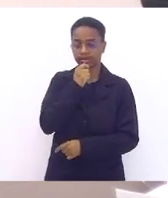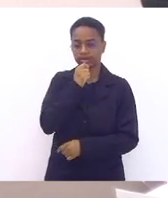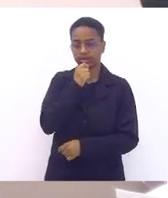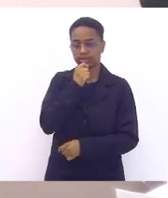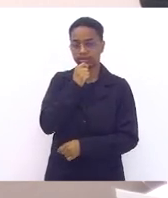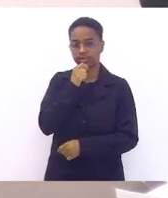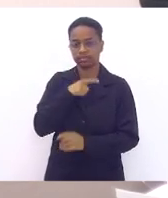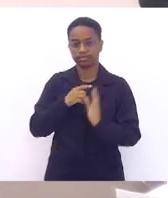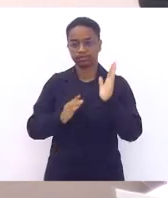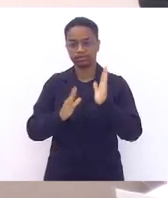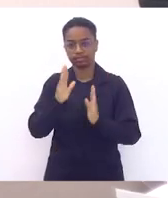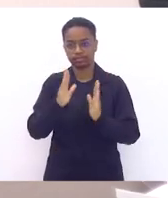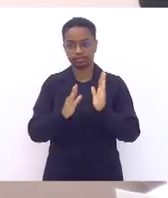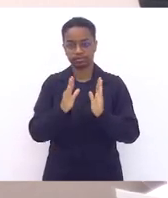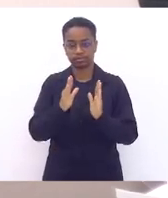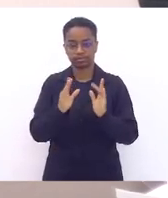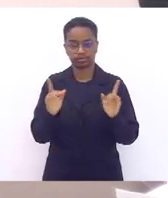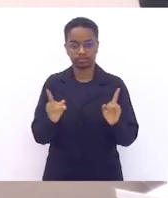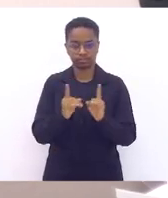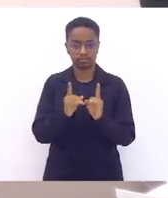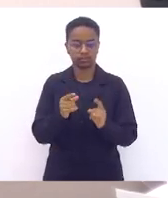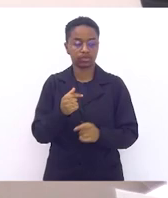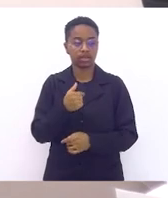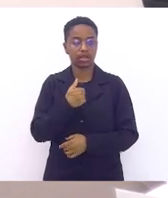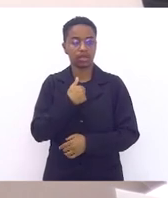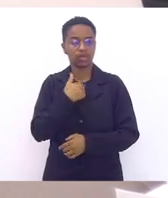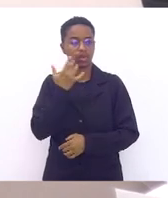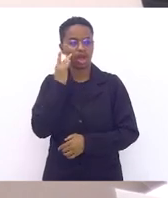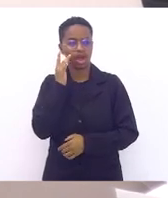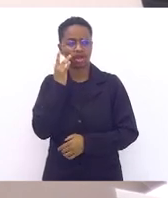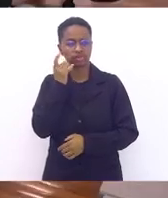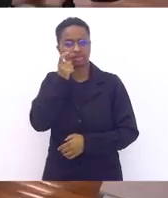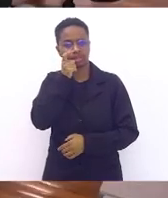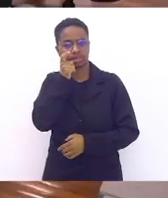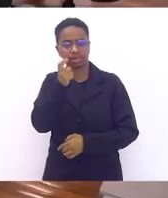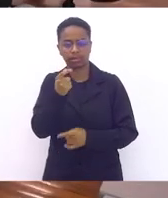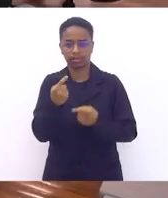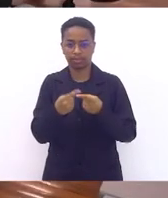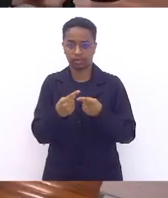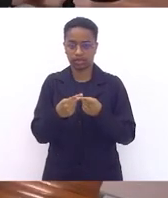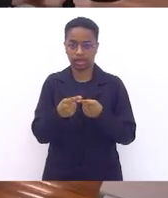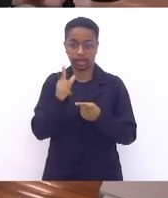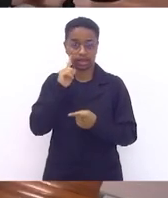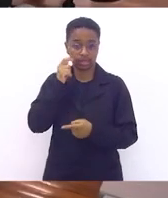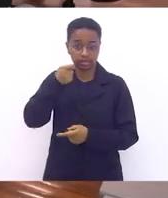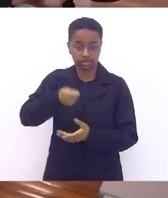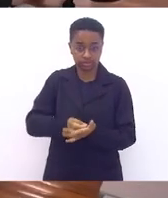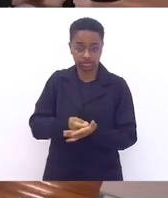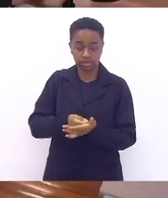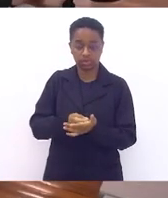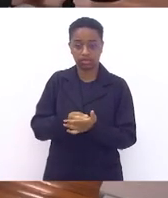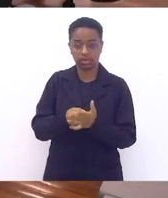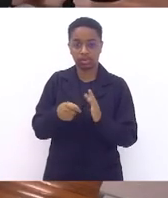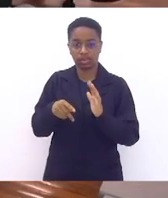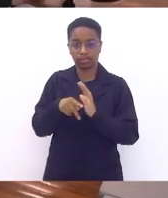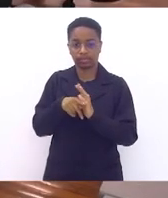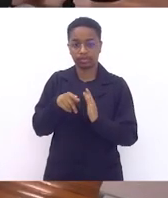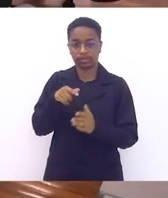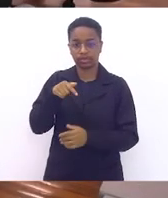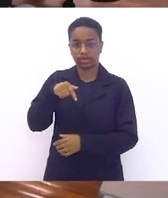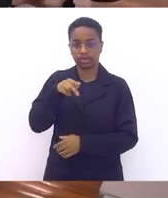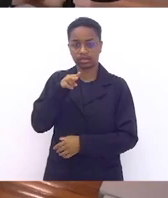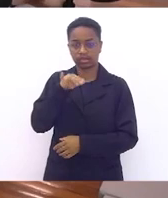numa fase embrionária. Mas eu faço um requerimento. Eu só estou achando curioso, porque a decisão do Dr. Kiep é